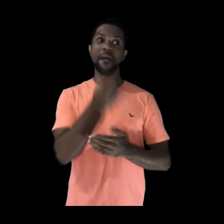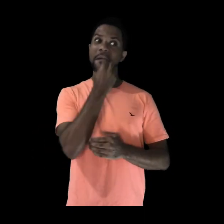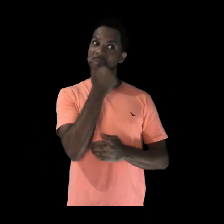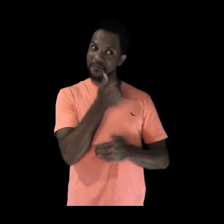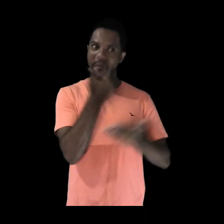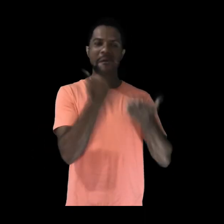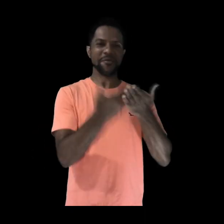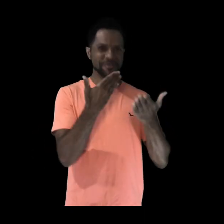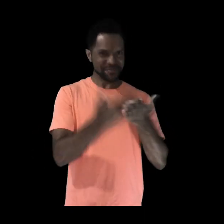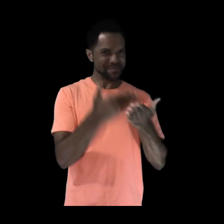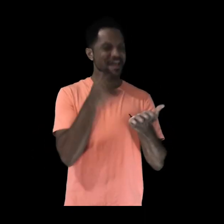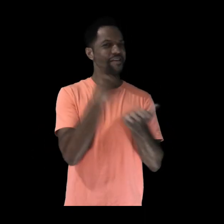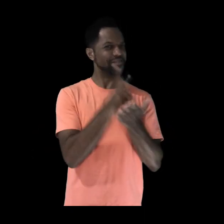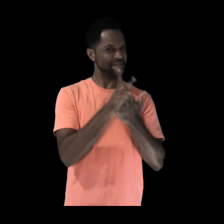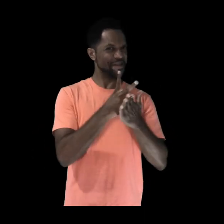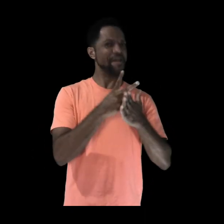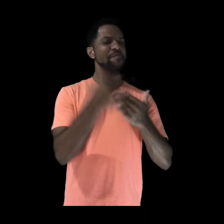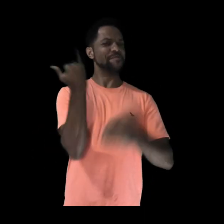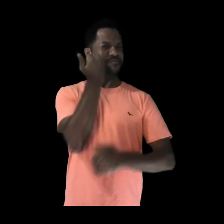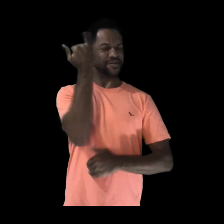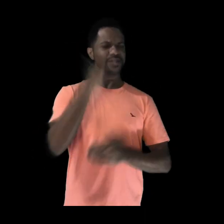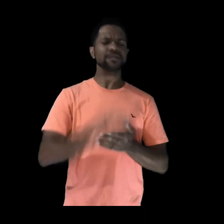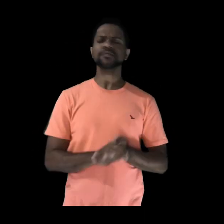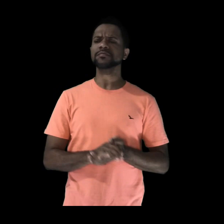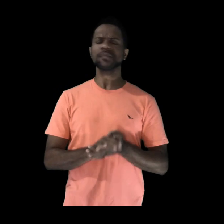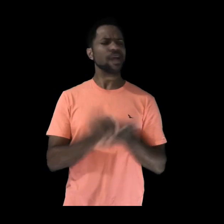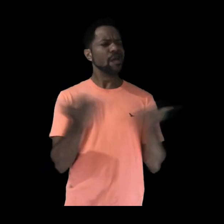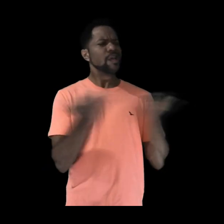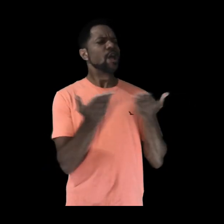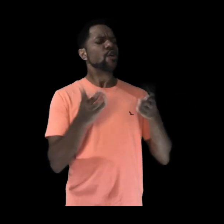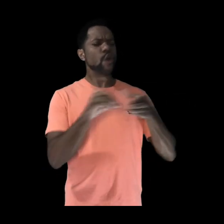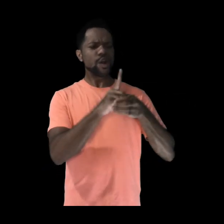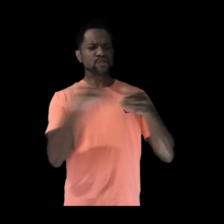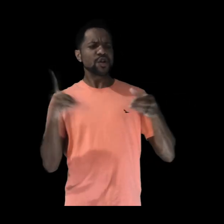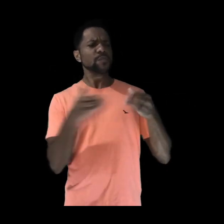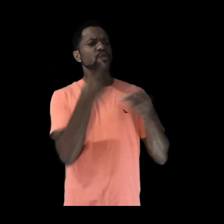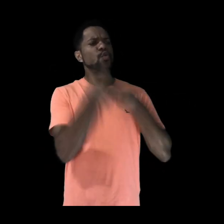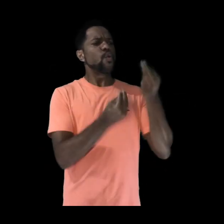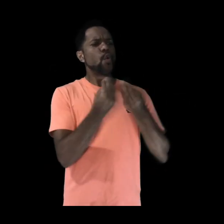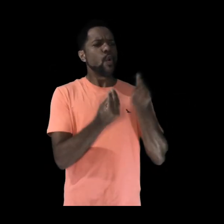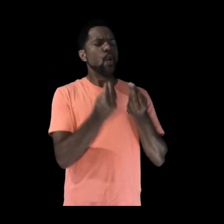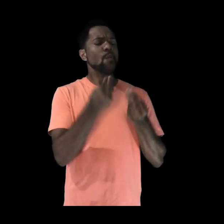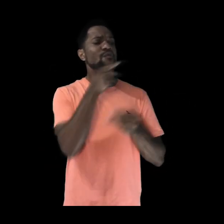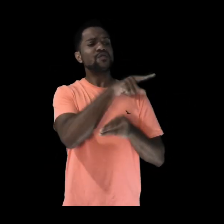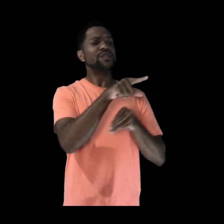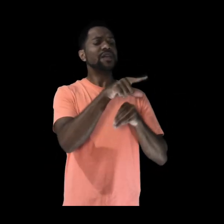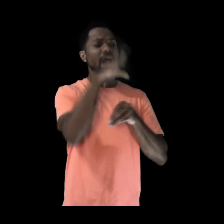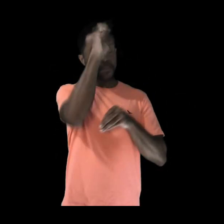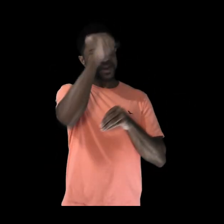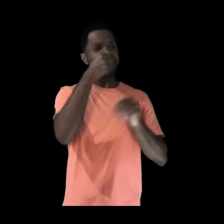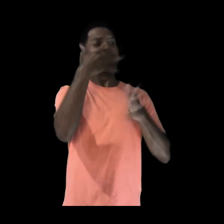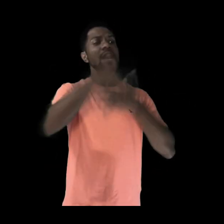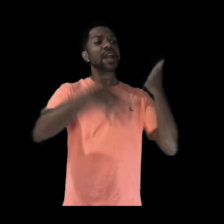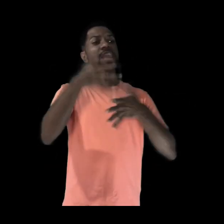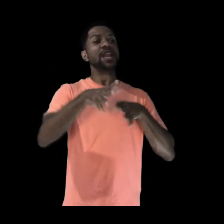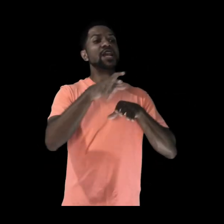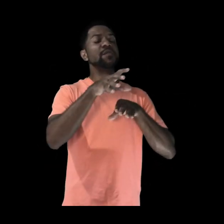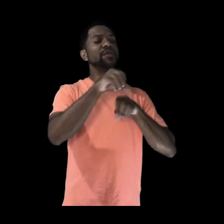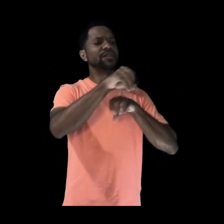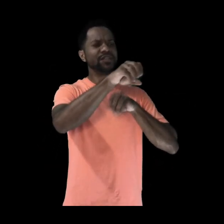constante. É demais, exatamente. E nesses tempos de isolamento, como você está fazendo para aprender Libras à